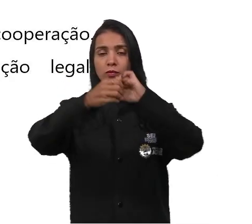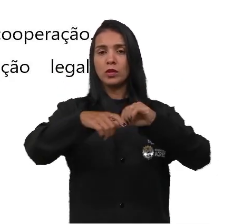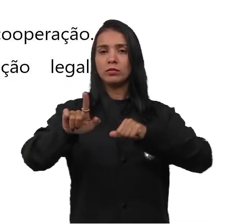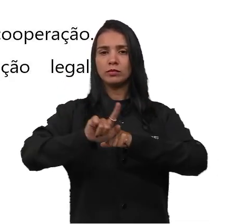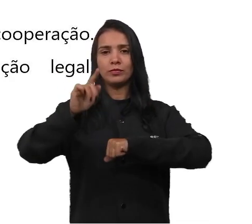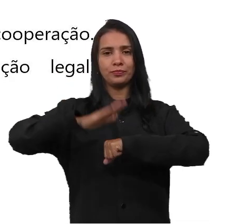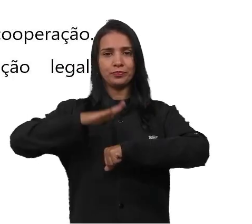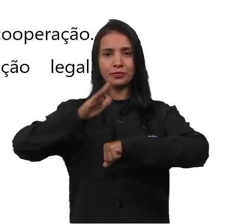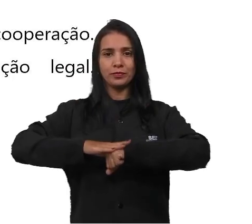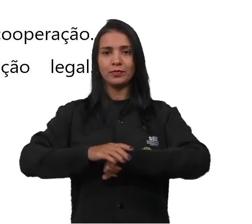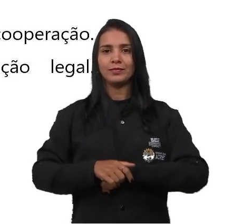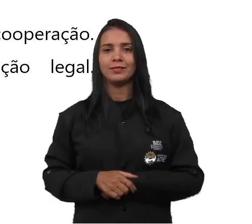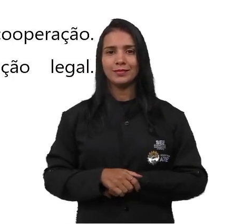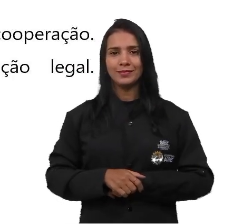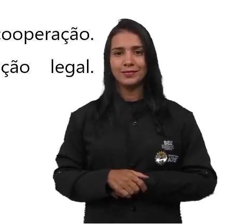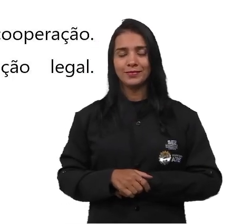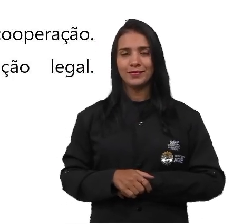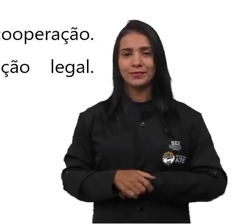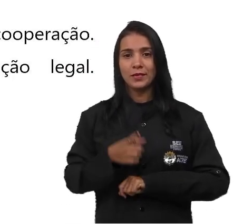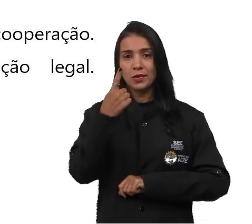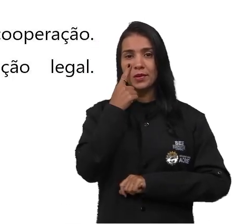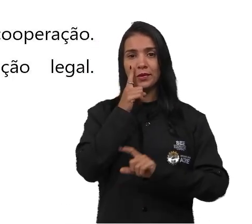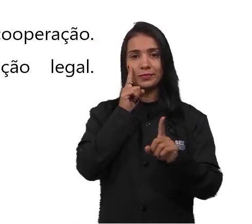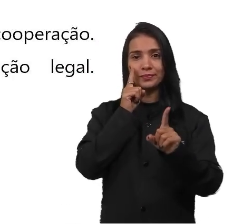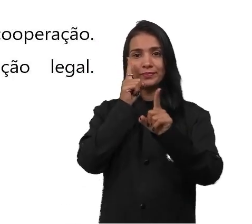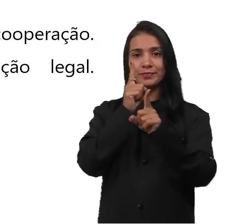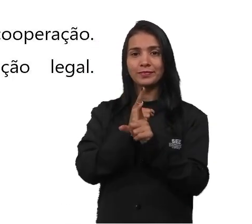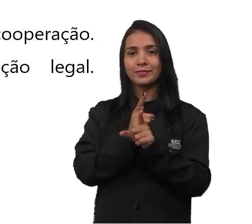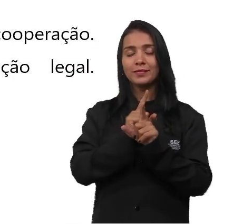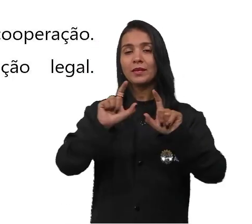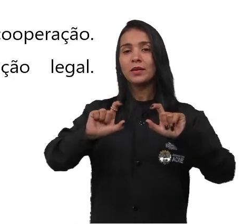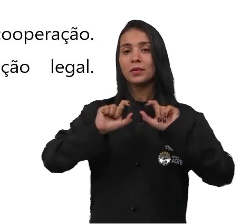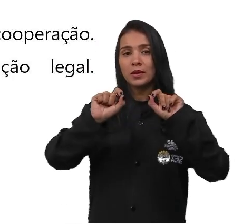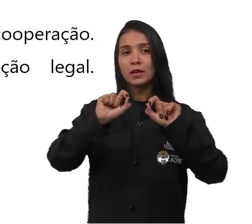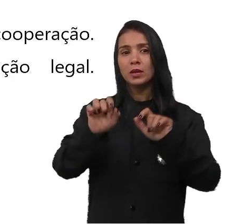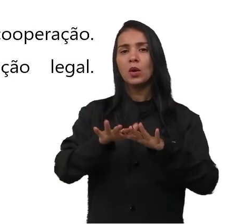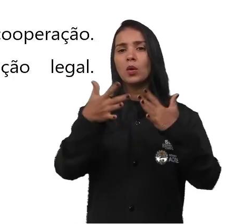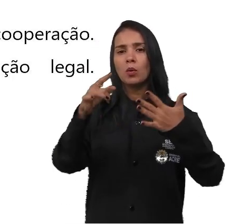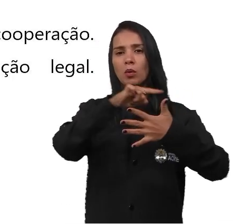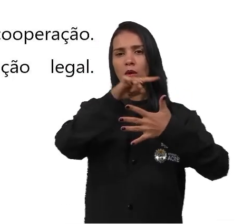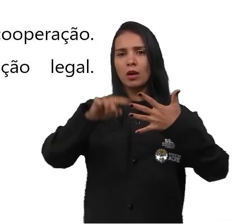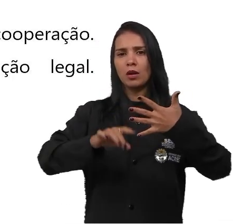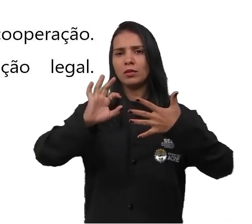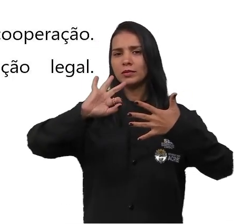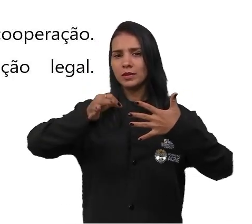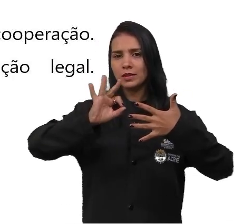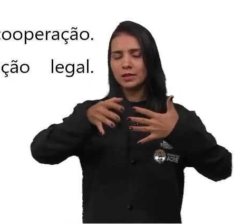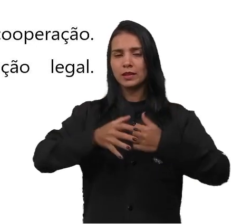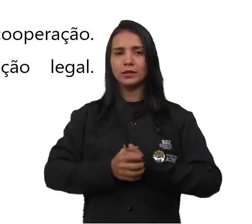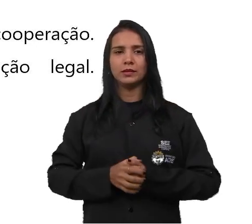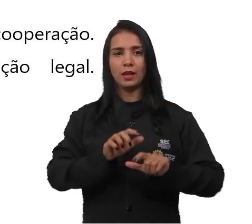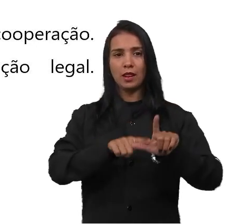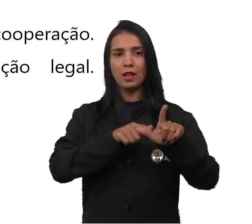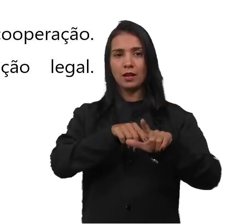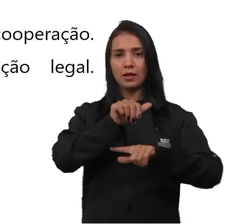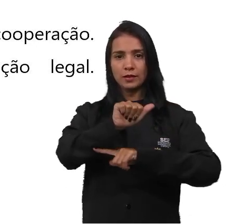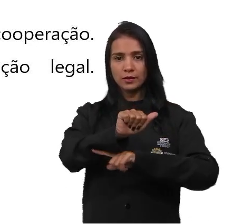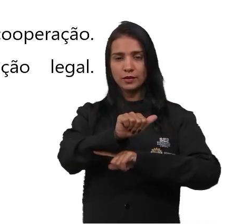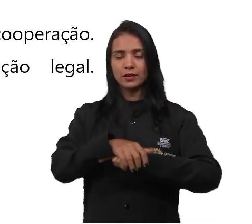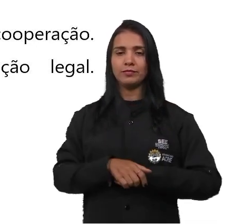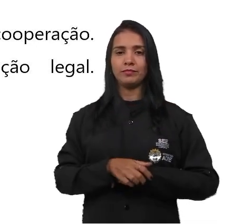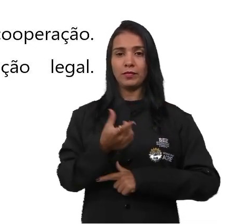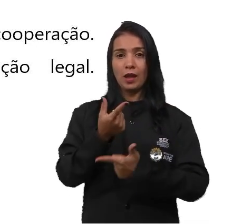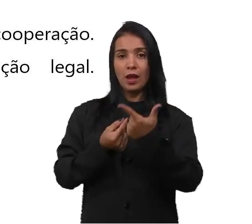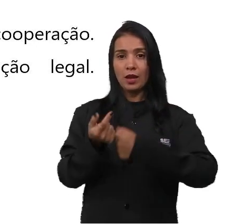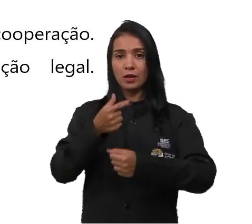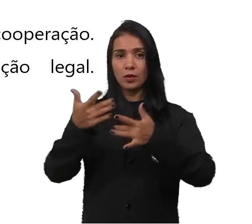autogestão. Vamos também identificar qual a alternativa correta. Letra A. A